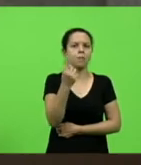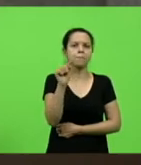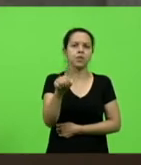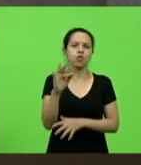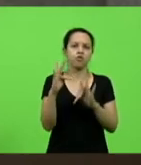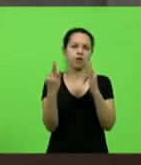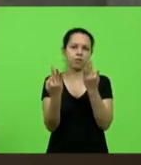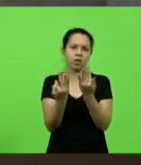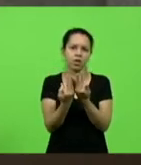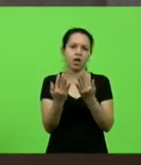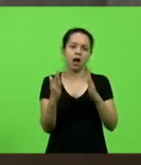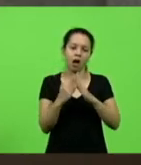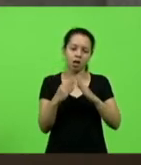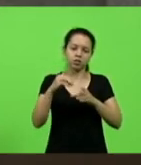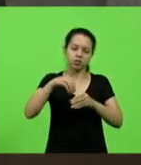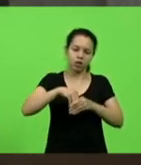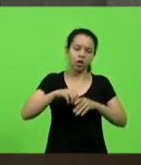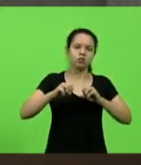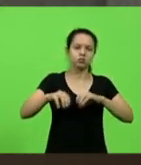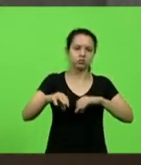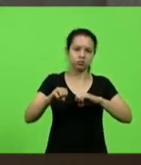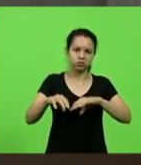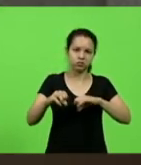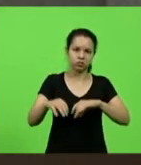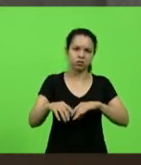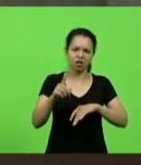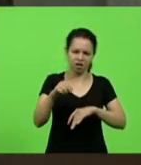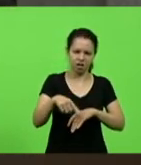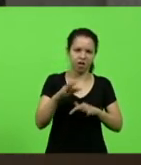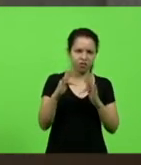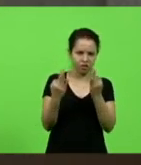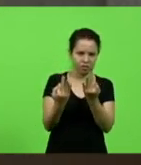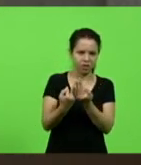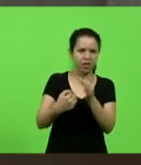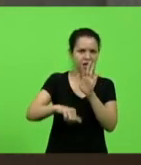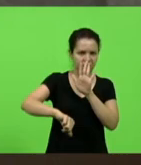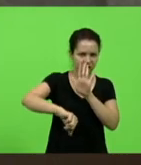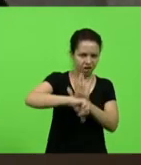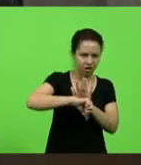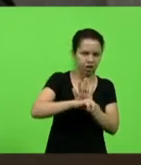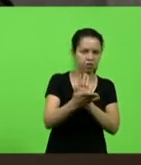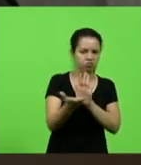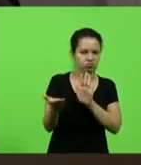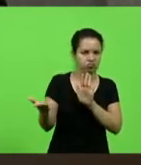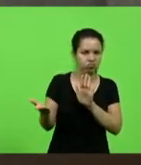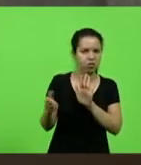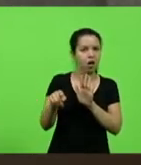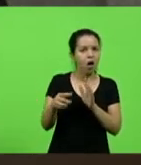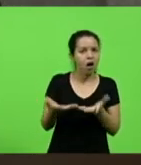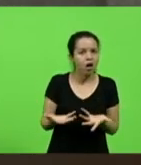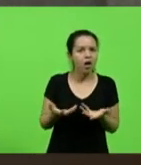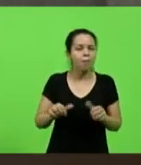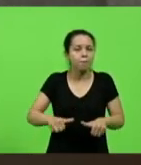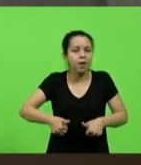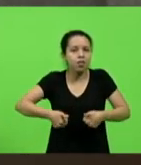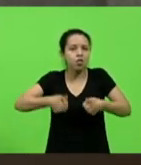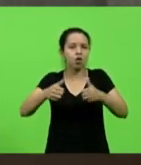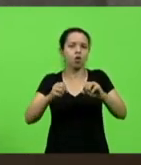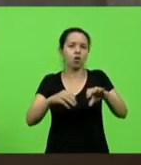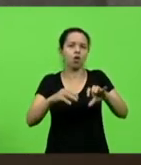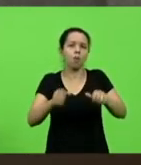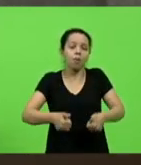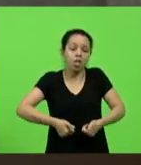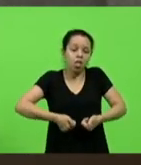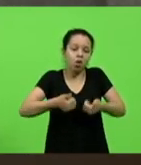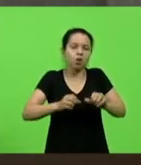praticam homeschooling. São famílias criminosas que, buscando o melhor da educação, o melhor do ensino, o melhor do zelo e do